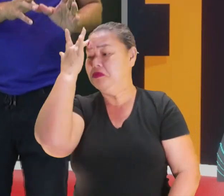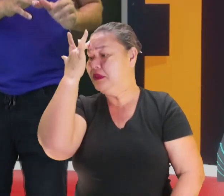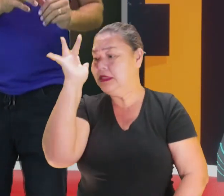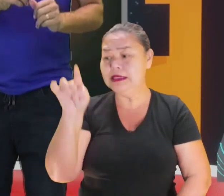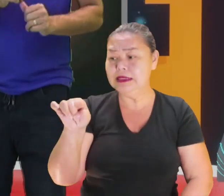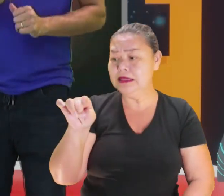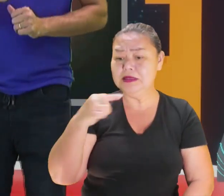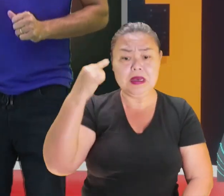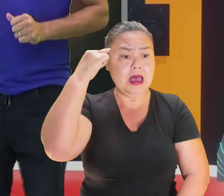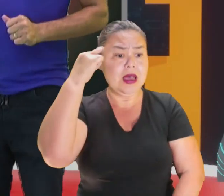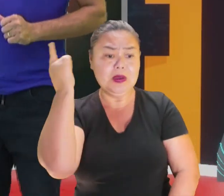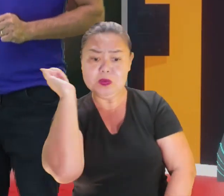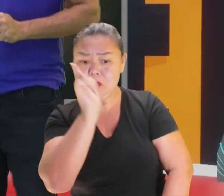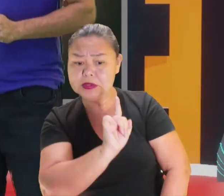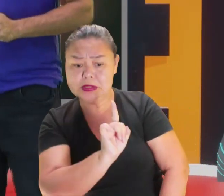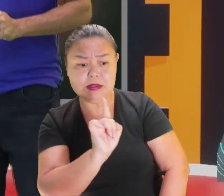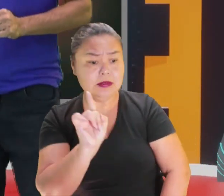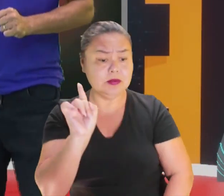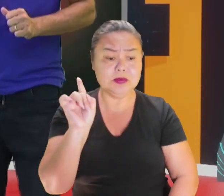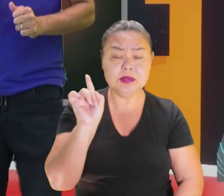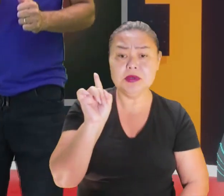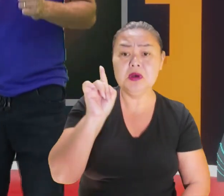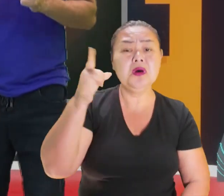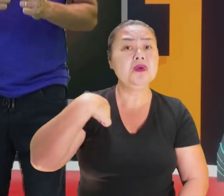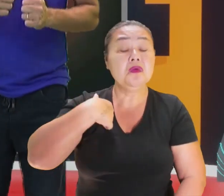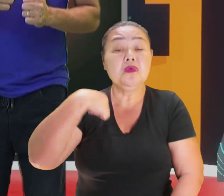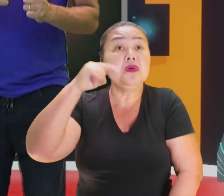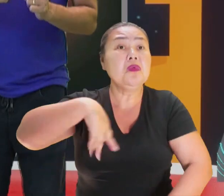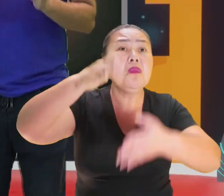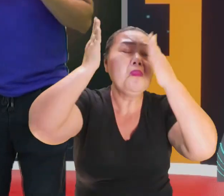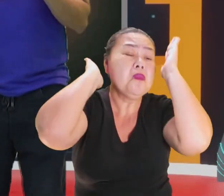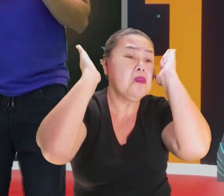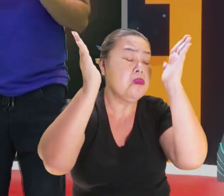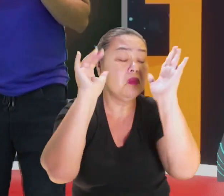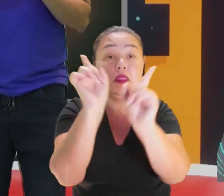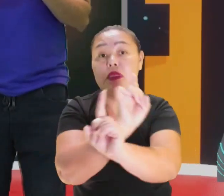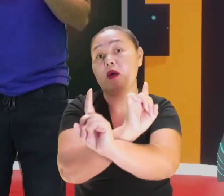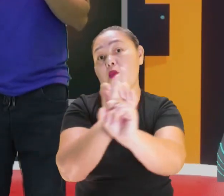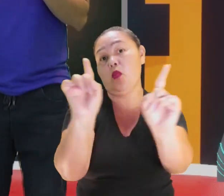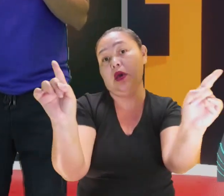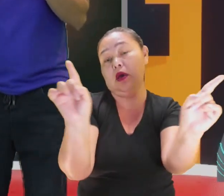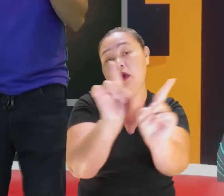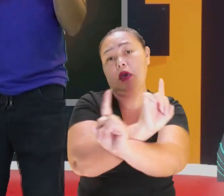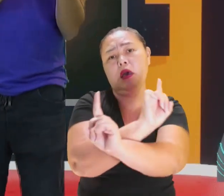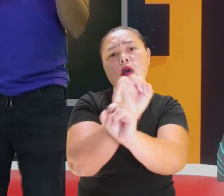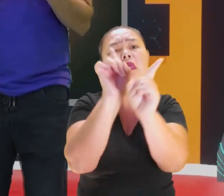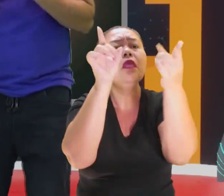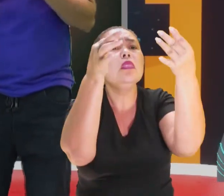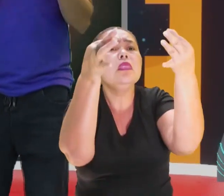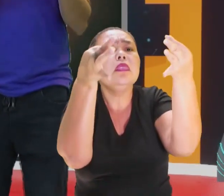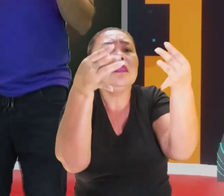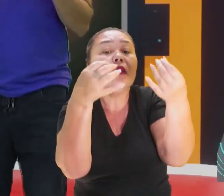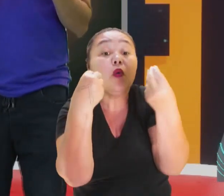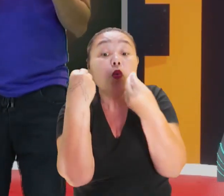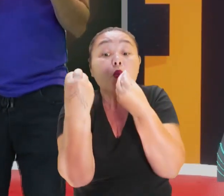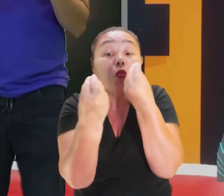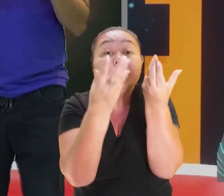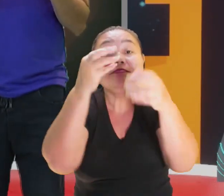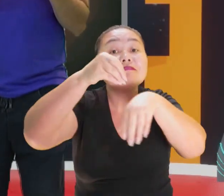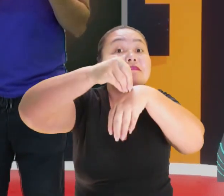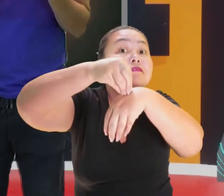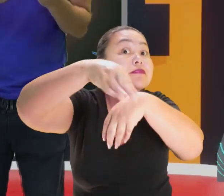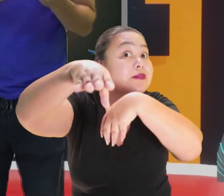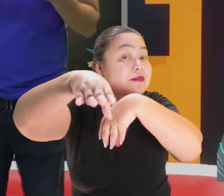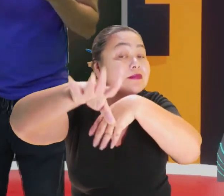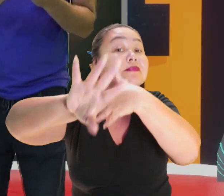Acho que não sei, acho que não consigo. Tem uns que falam até assim, eu sou muito burro. Não, não é. É só o detalhe de como que vai ser transmitido.